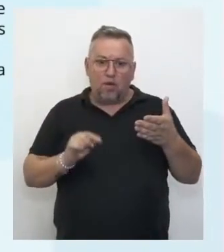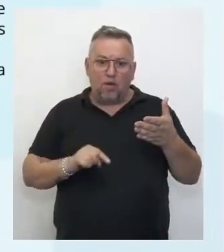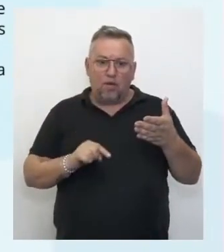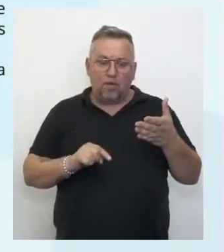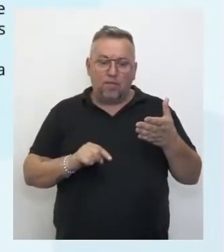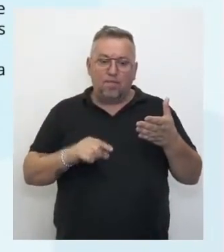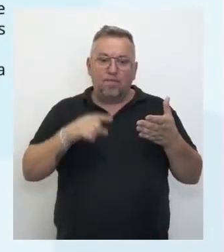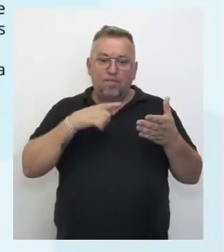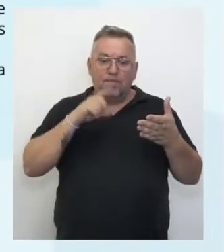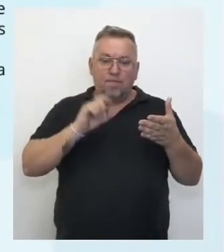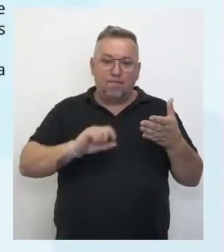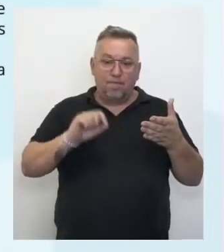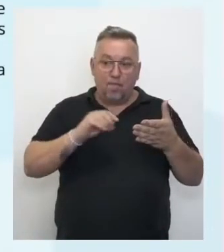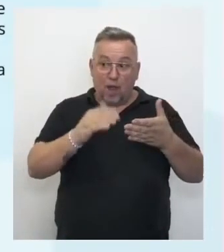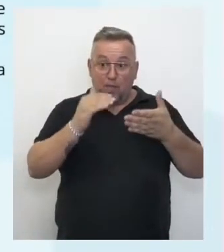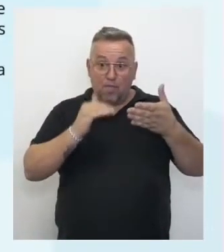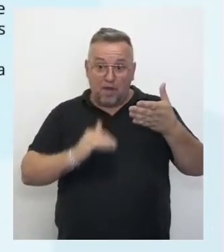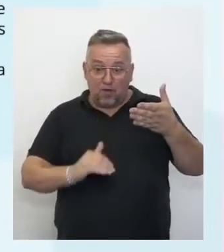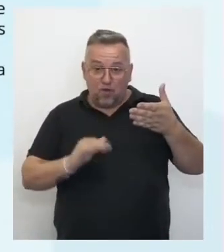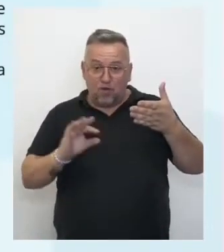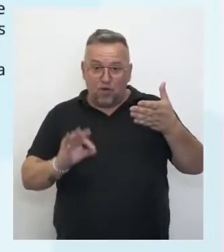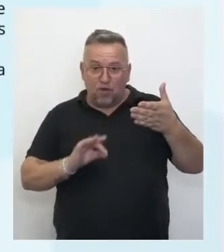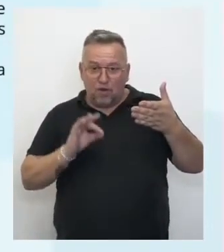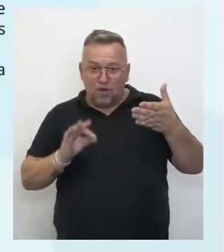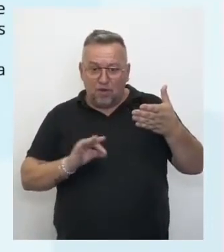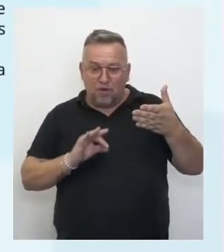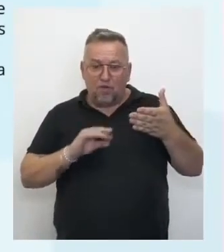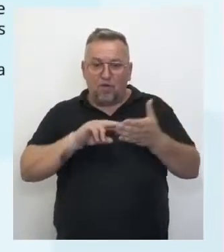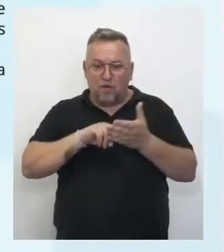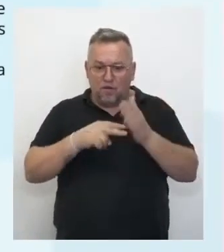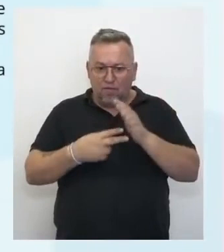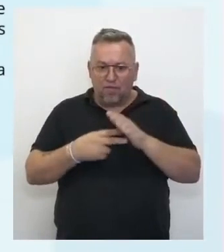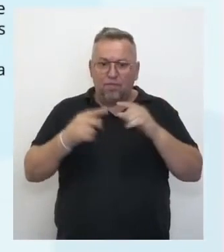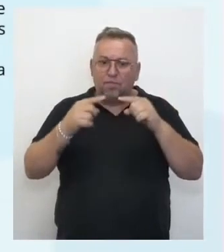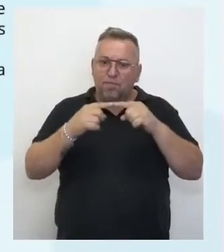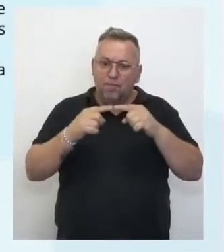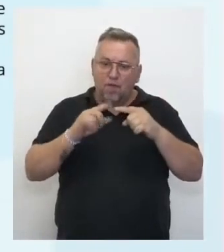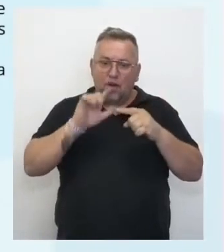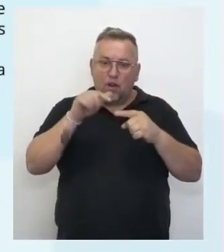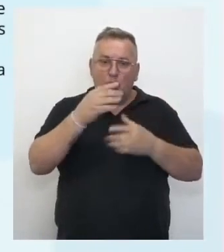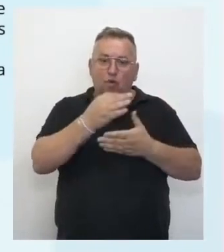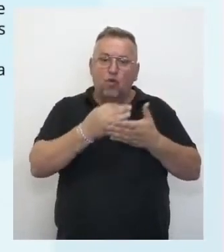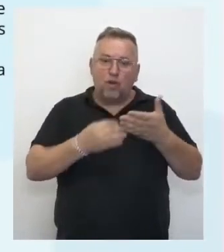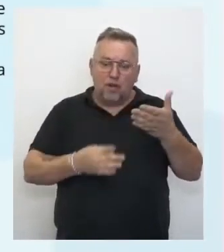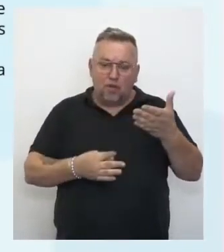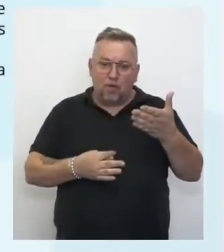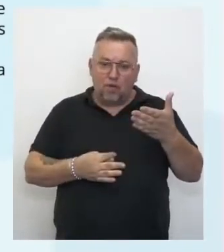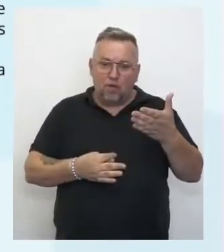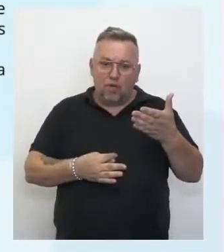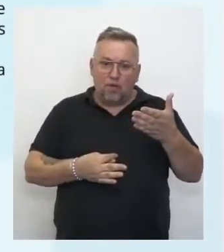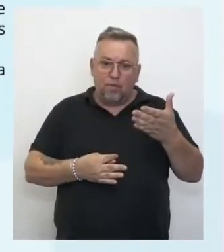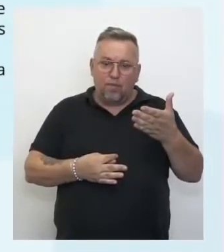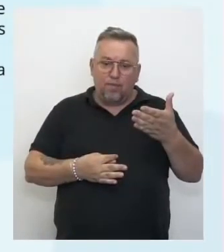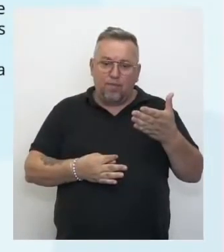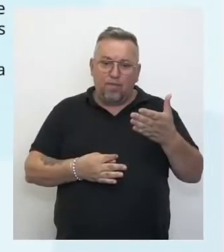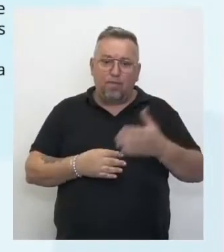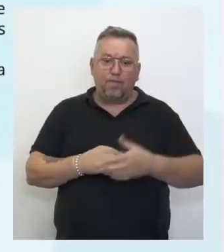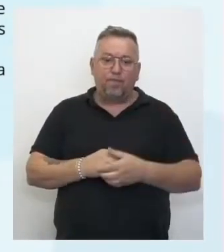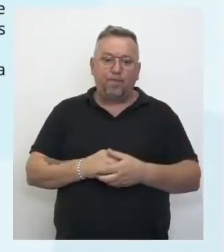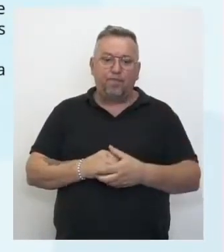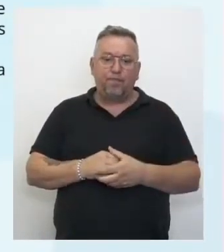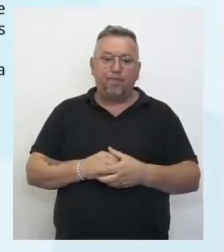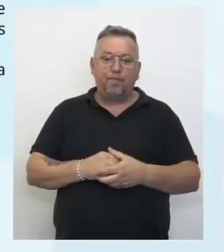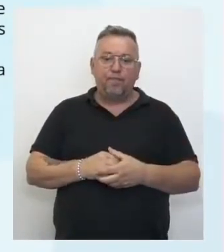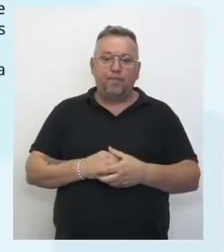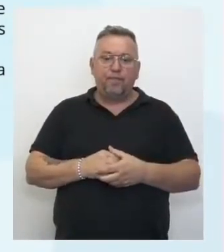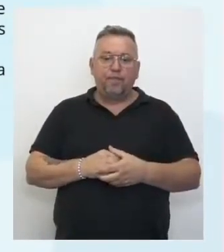que aqui, abaixo-assinados, está falando que as pessoas estão assinando na sequência, ou abaixo do texto, vai ser um hífen, tudo bem?